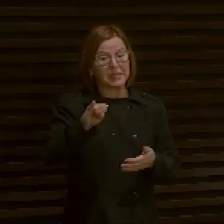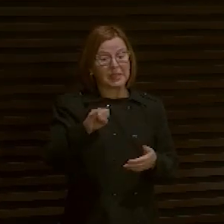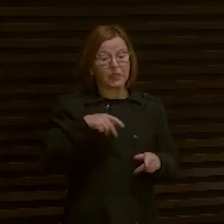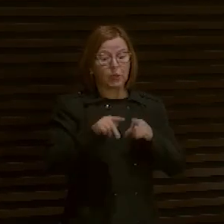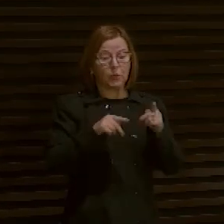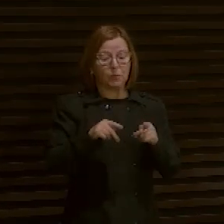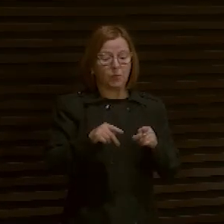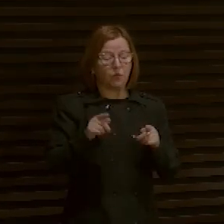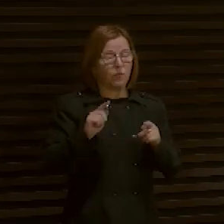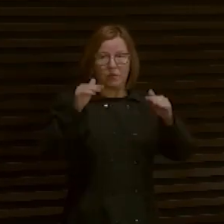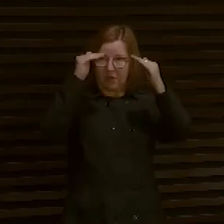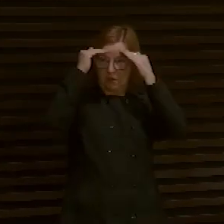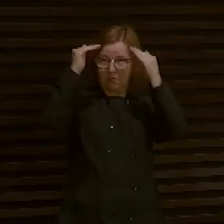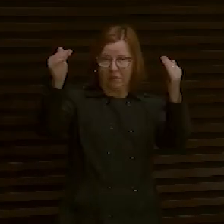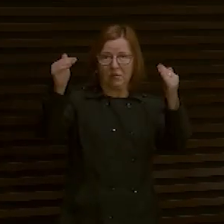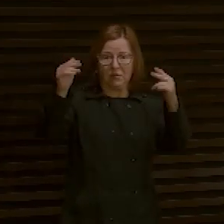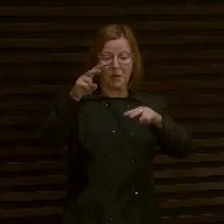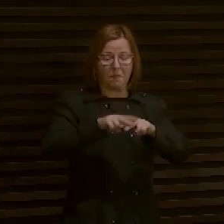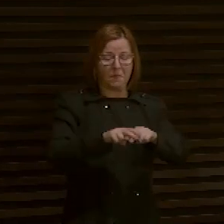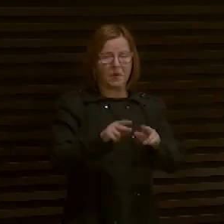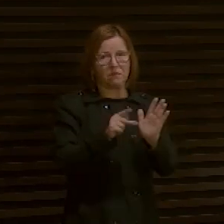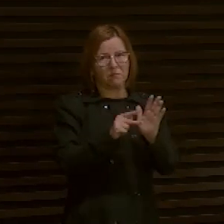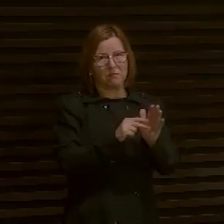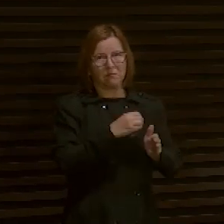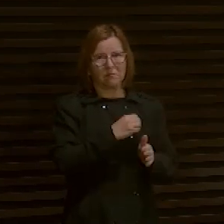em desobediência e preso nos seus pecados.